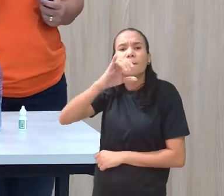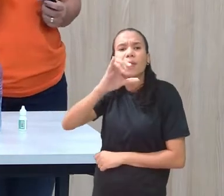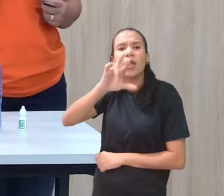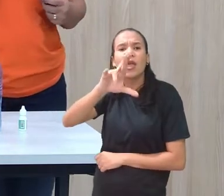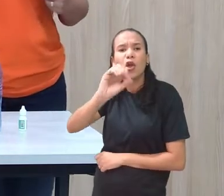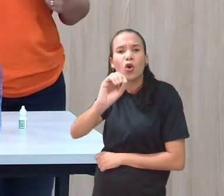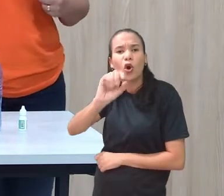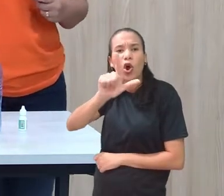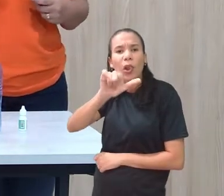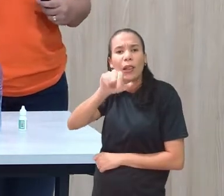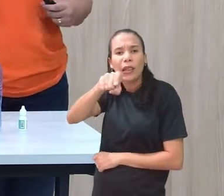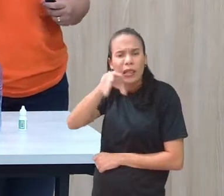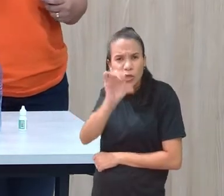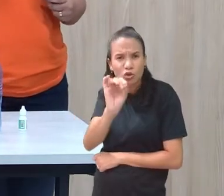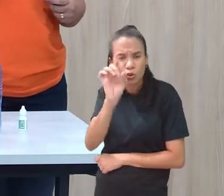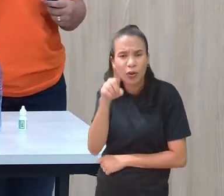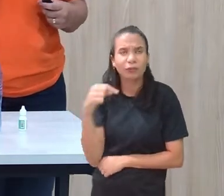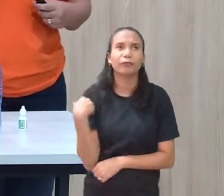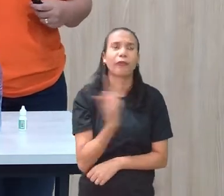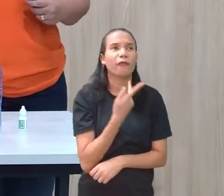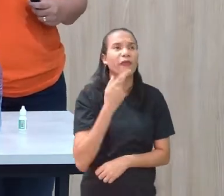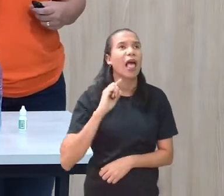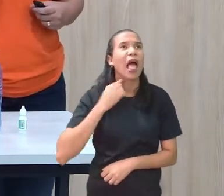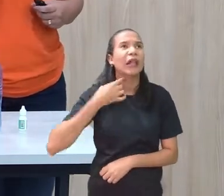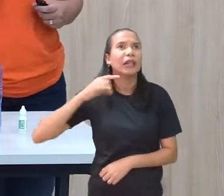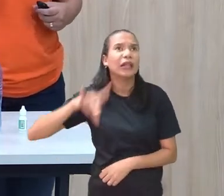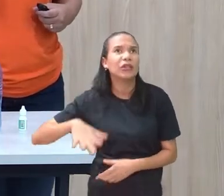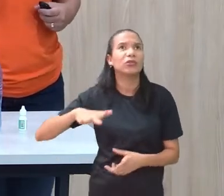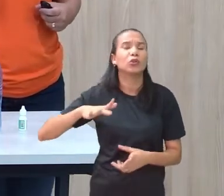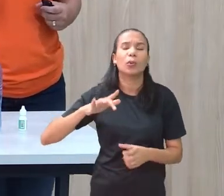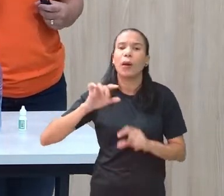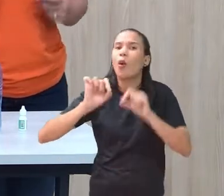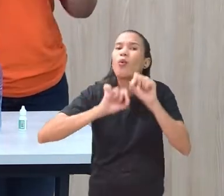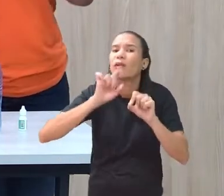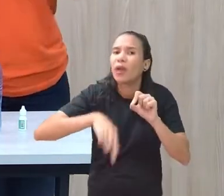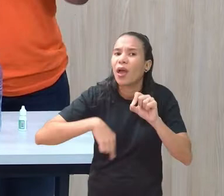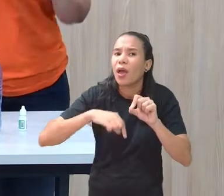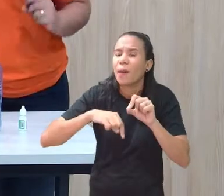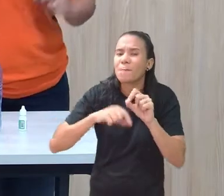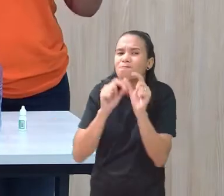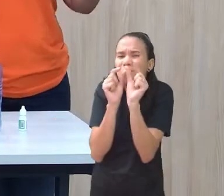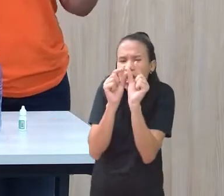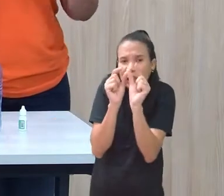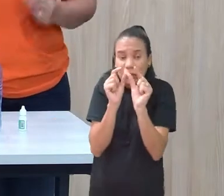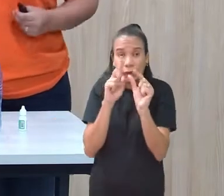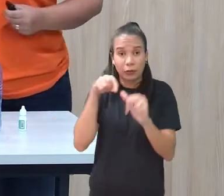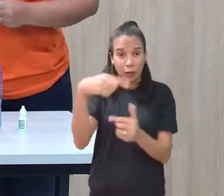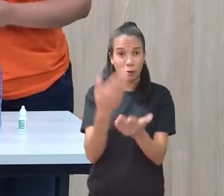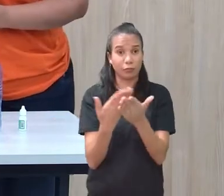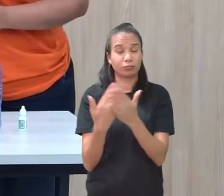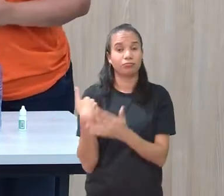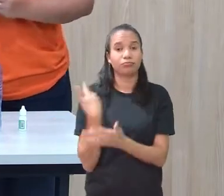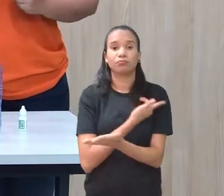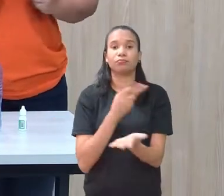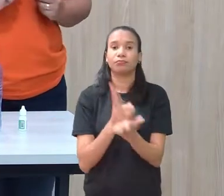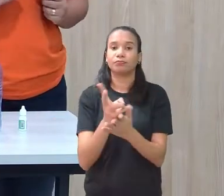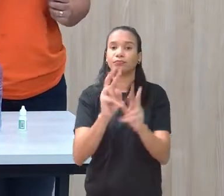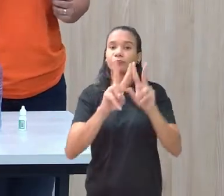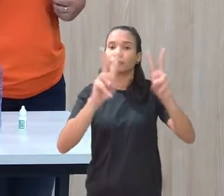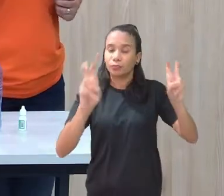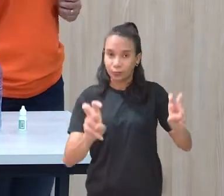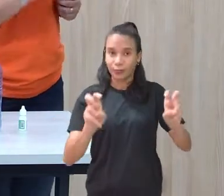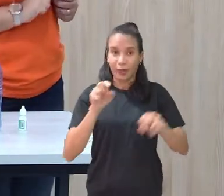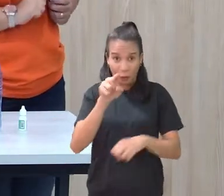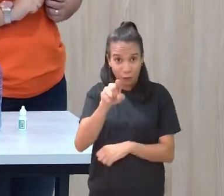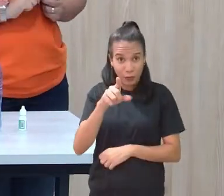está falando de lixo, está falando de poluição. Pesquisa aí o que é microlixo, porque na próxima aula a gente vai continuar com esse assunto